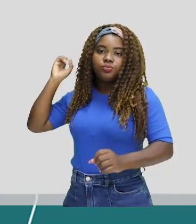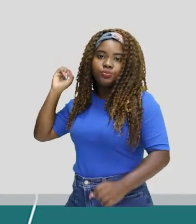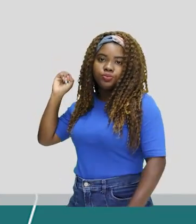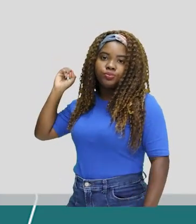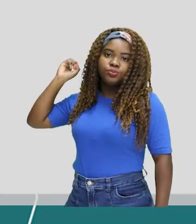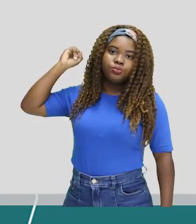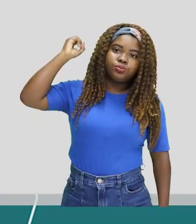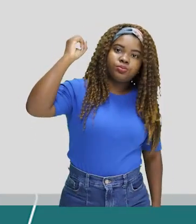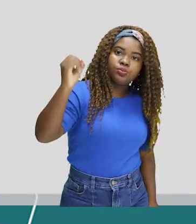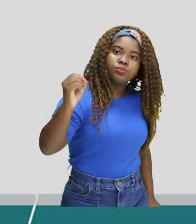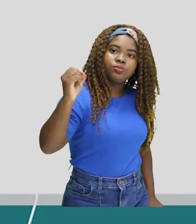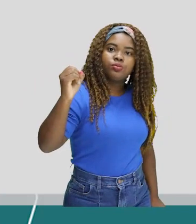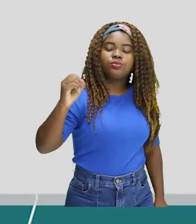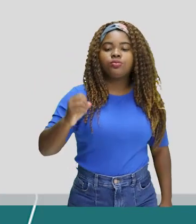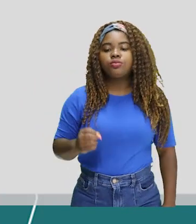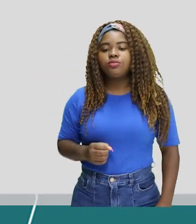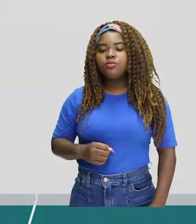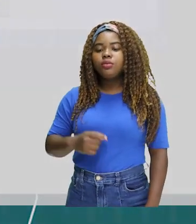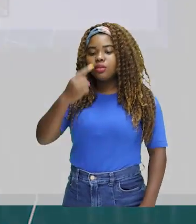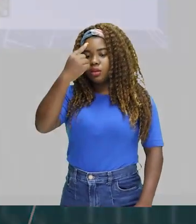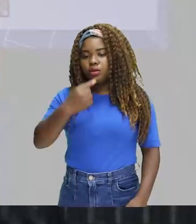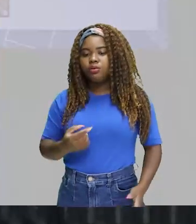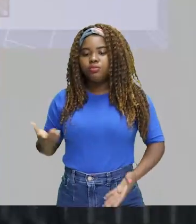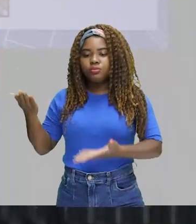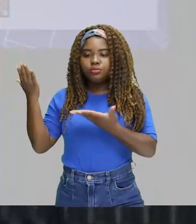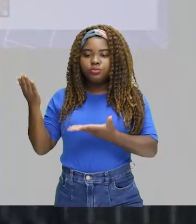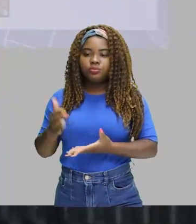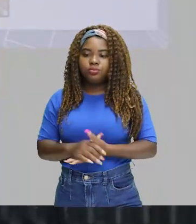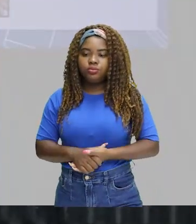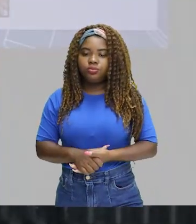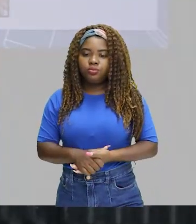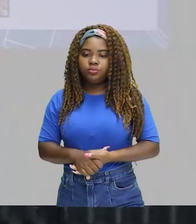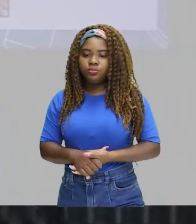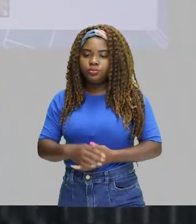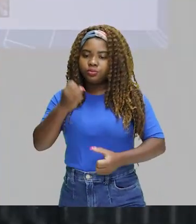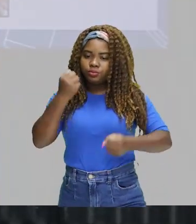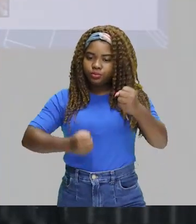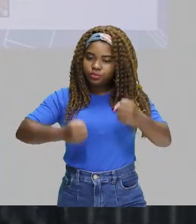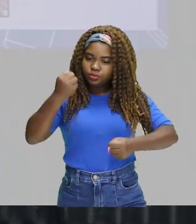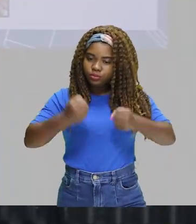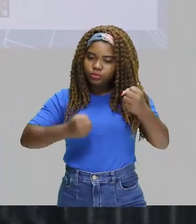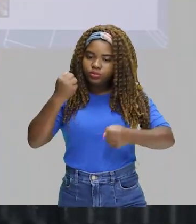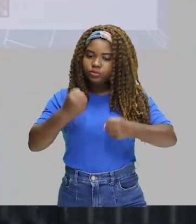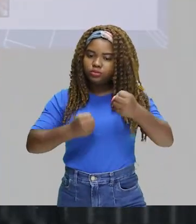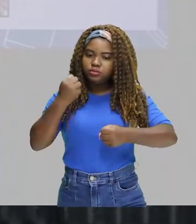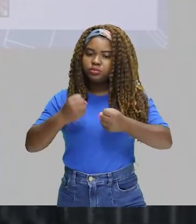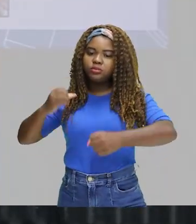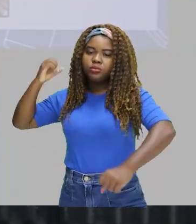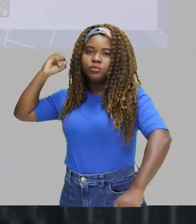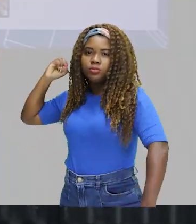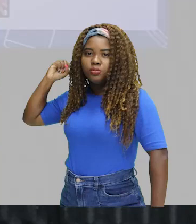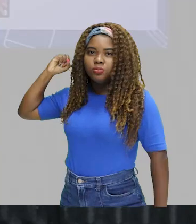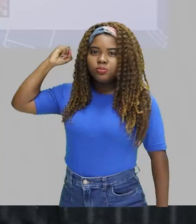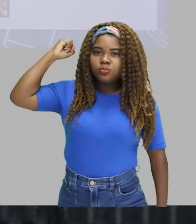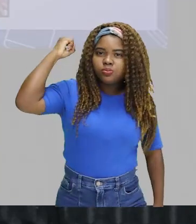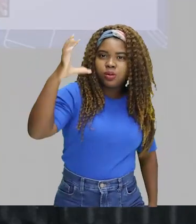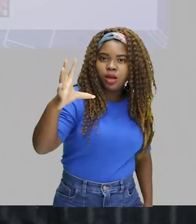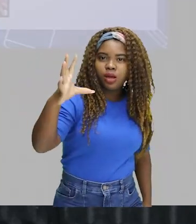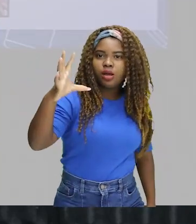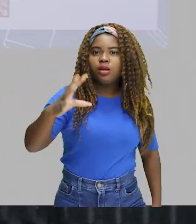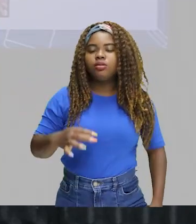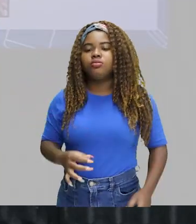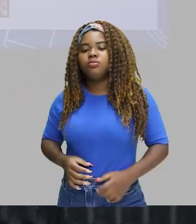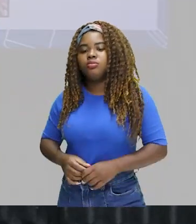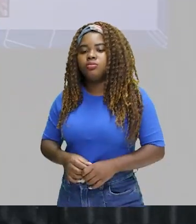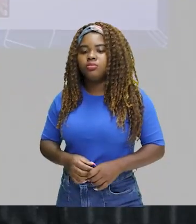distância possível. Tá aí a atleta fazendo com certeza a sua corrida, já com a posse do dardo aí para tentar